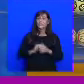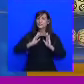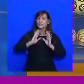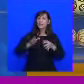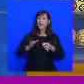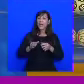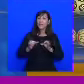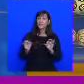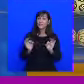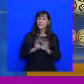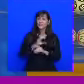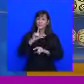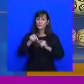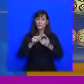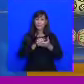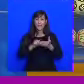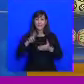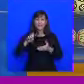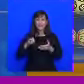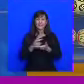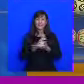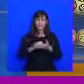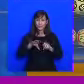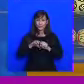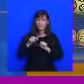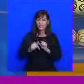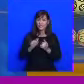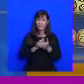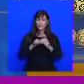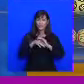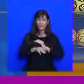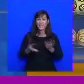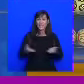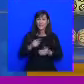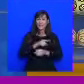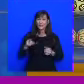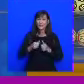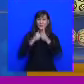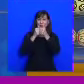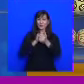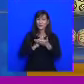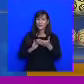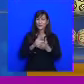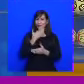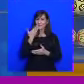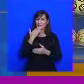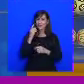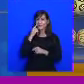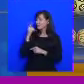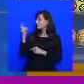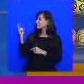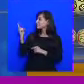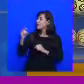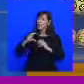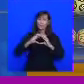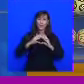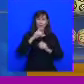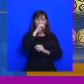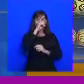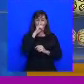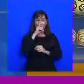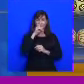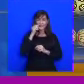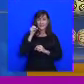Já realizamos os sorteios da Mega Sena, da Quina, do Super 7, da Loto Mania e agora você conferindo o Loto Fácil. Bola amarela